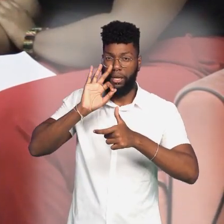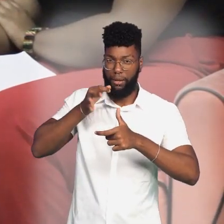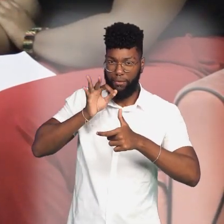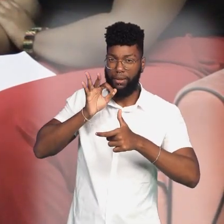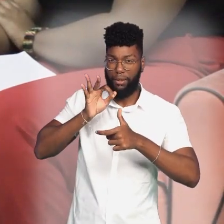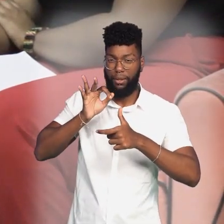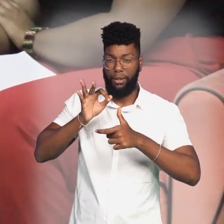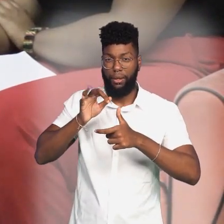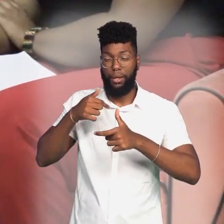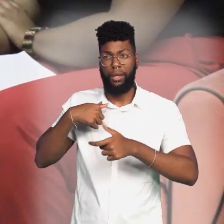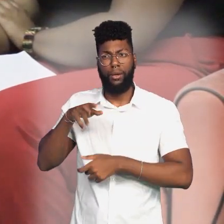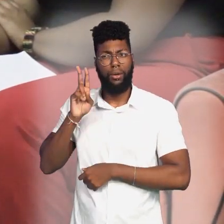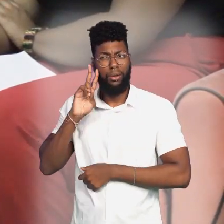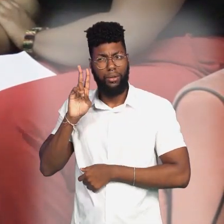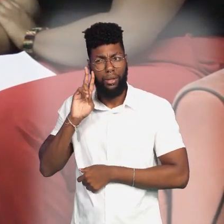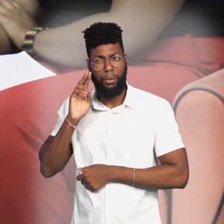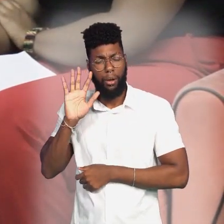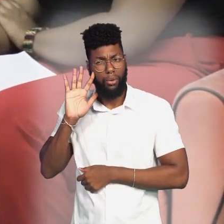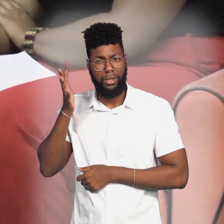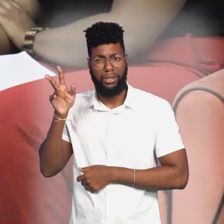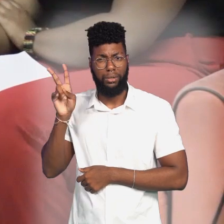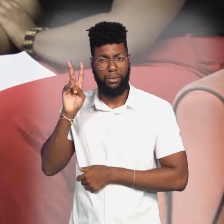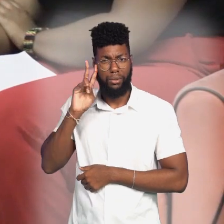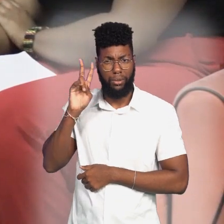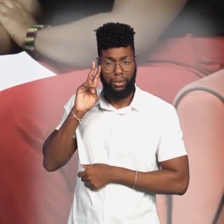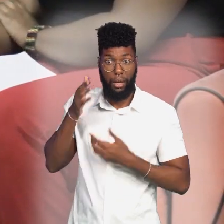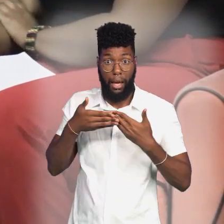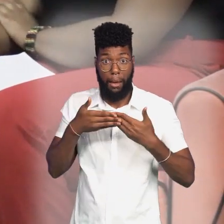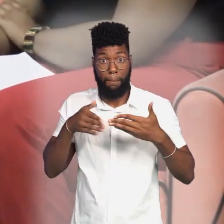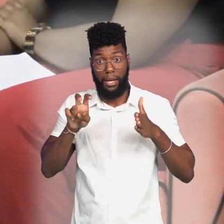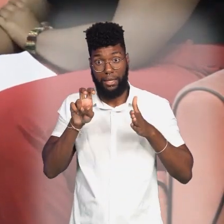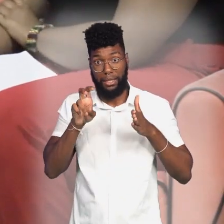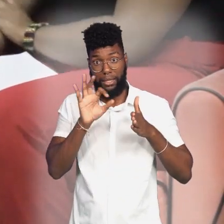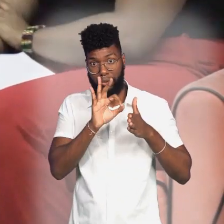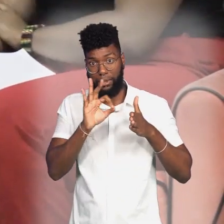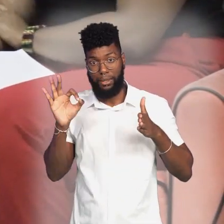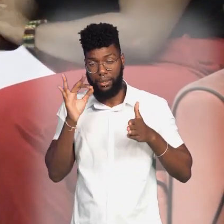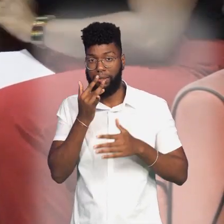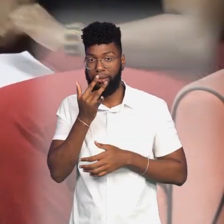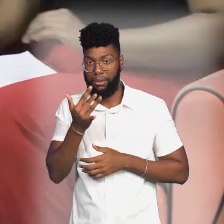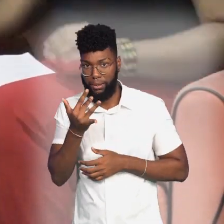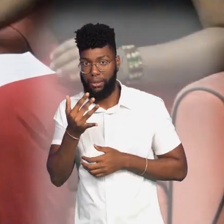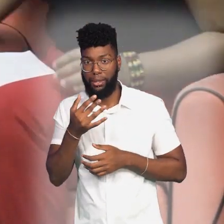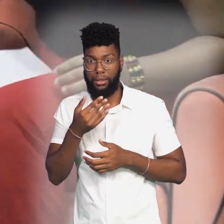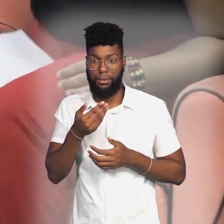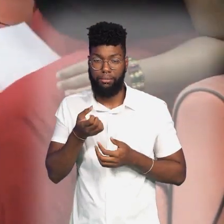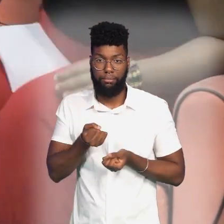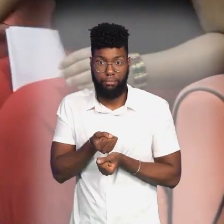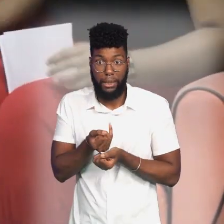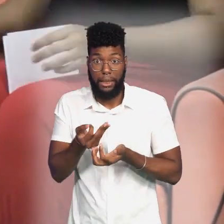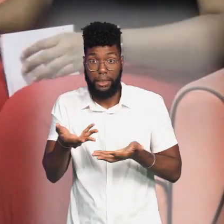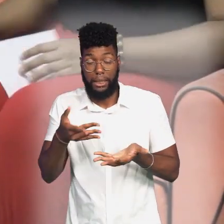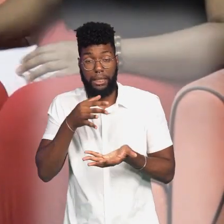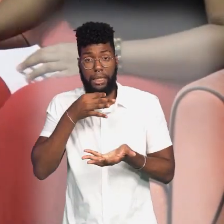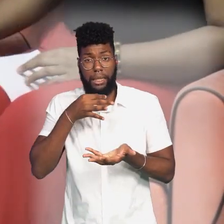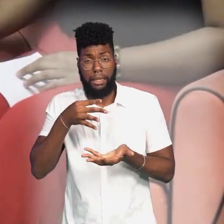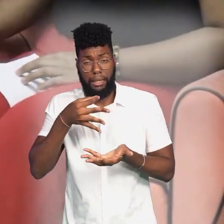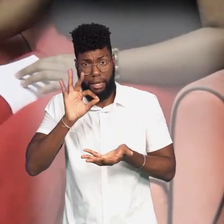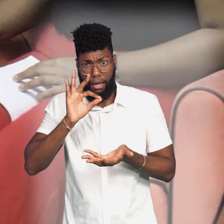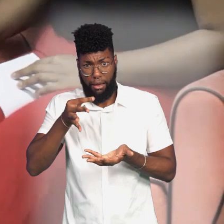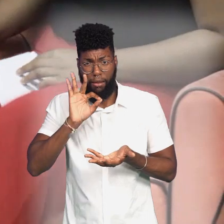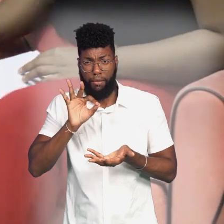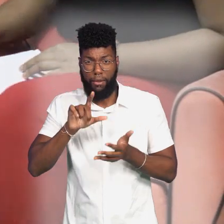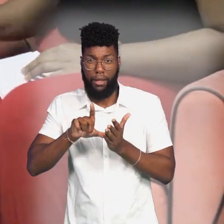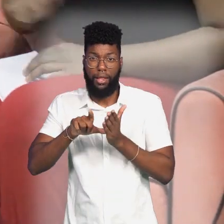só segunda-feira que funcionava, abria 5 horas para servir café lá e depois, na